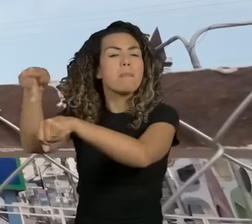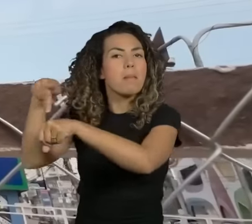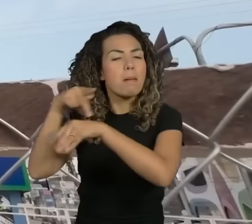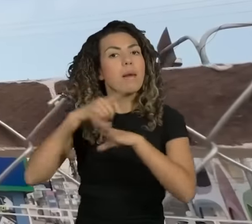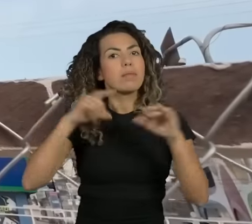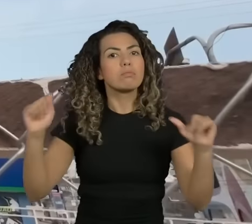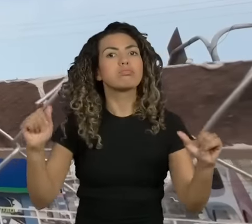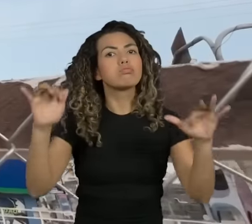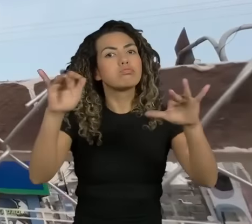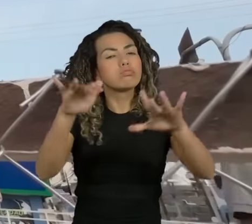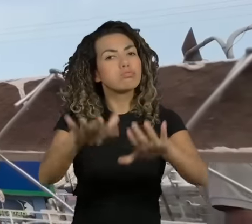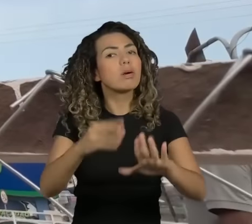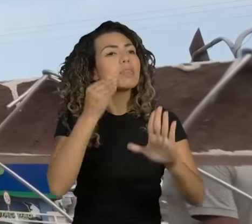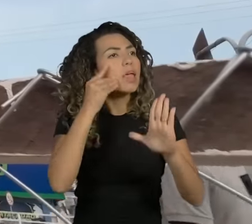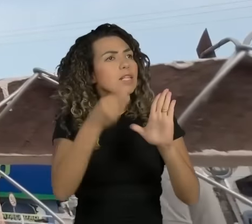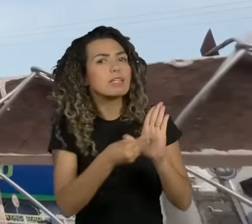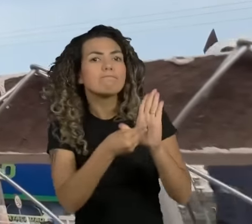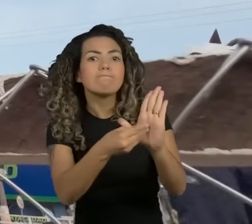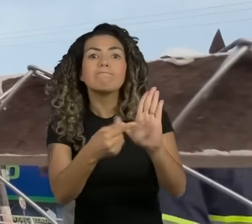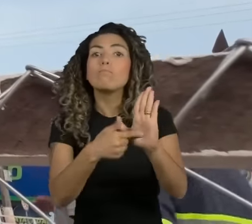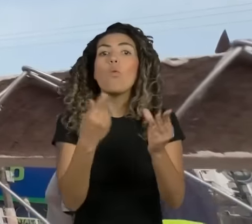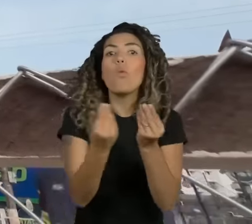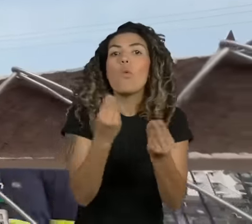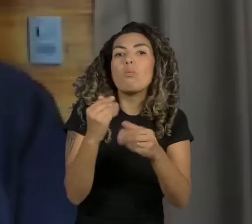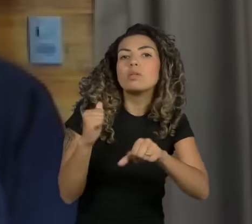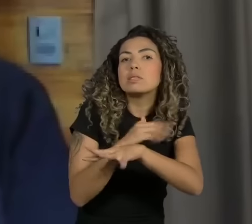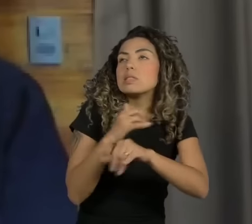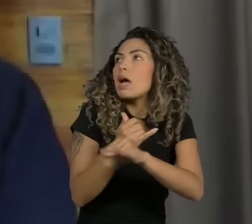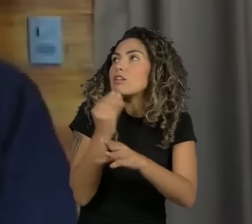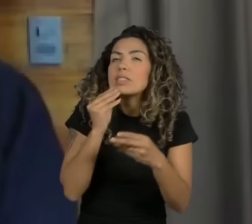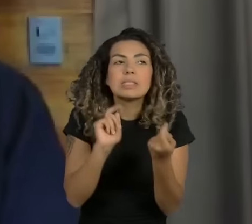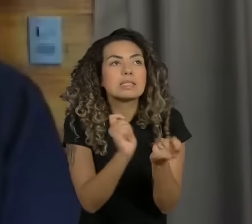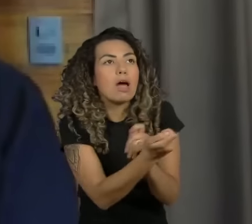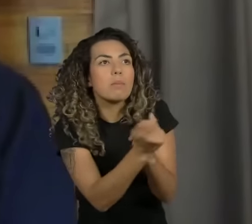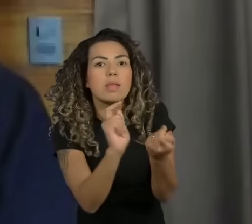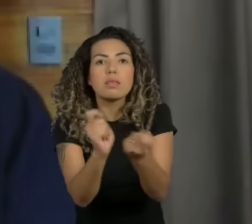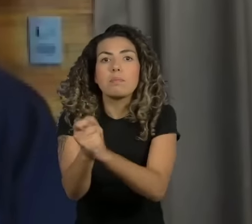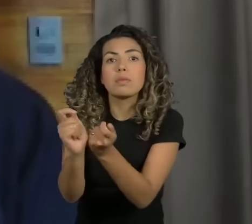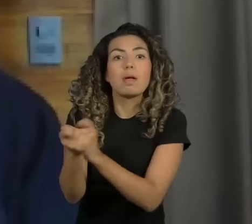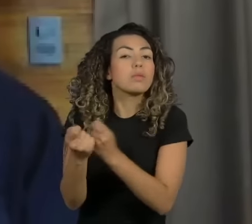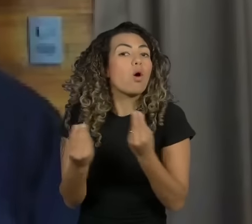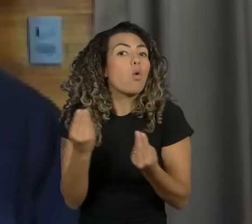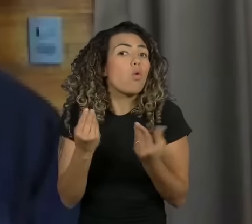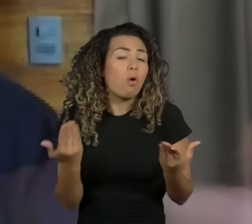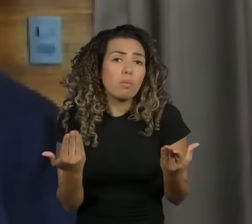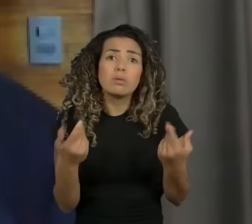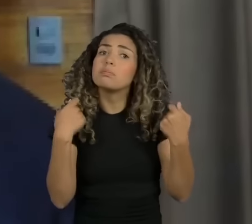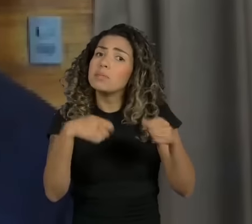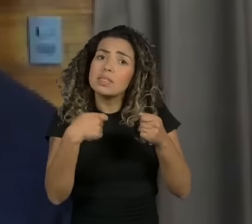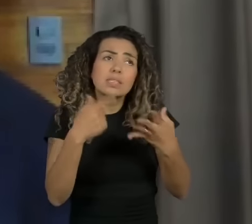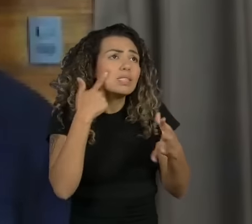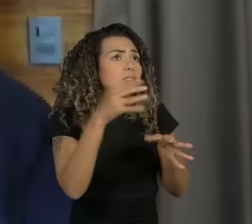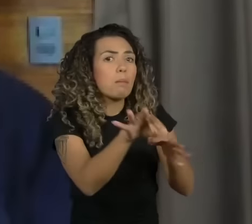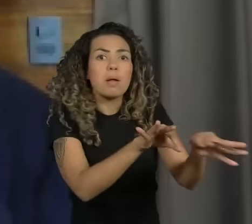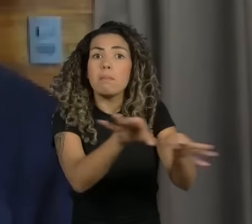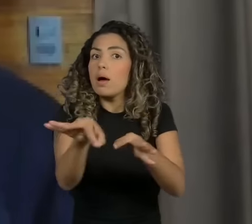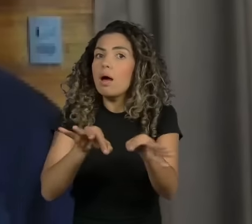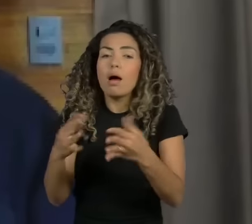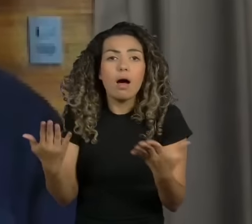debater medidas de adaptação das cidades. Nós temos que fazer as medidas de engenharia da natureza, por